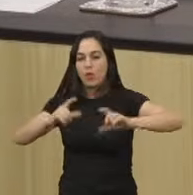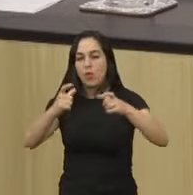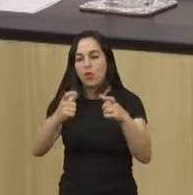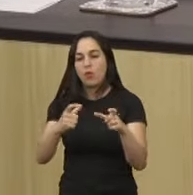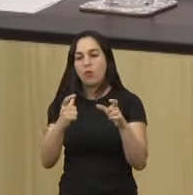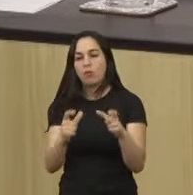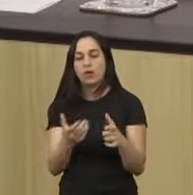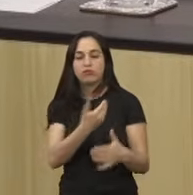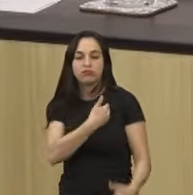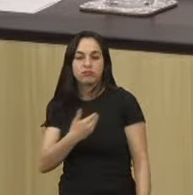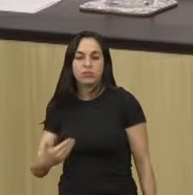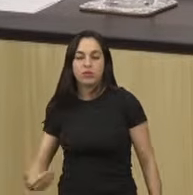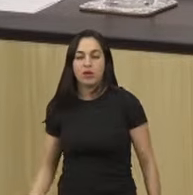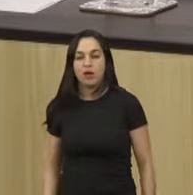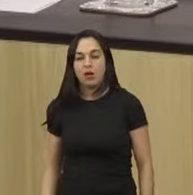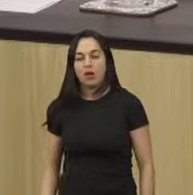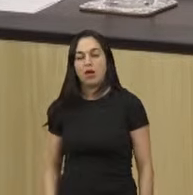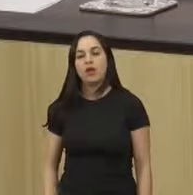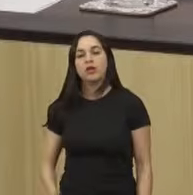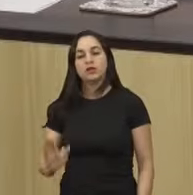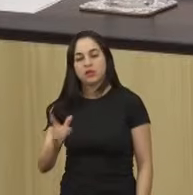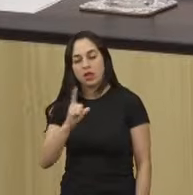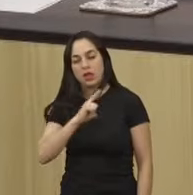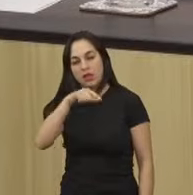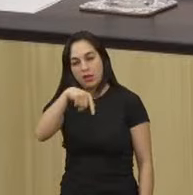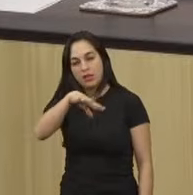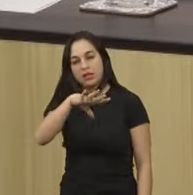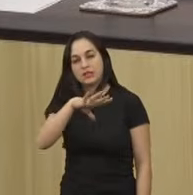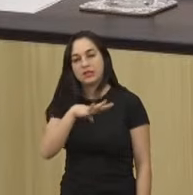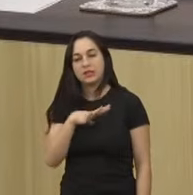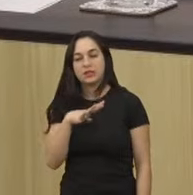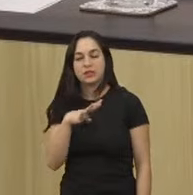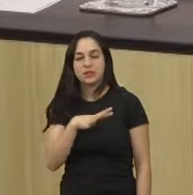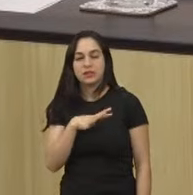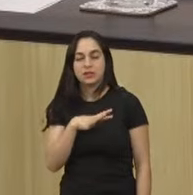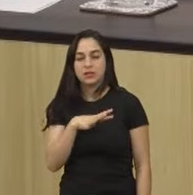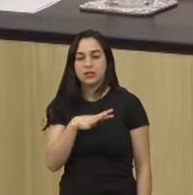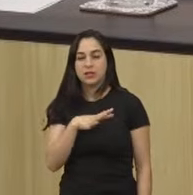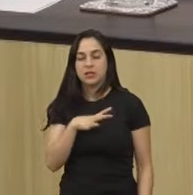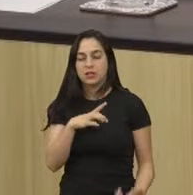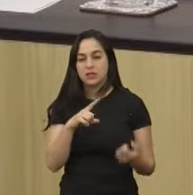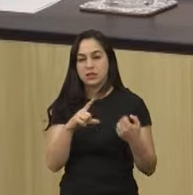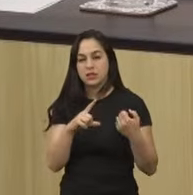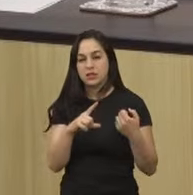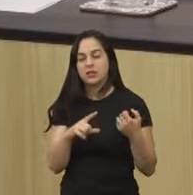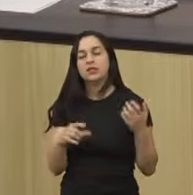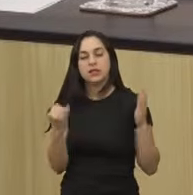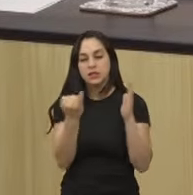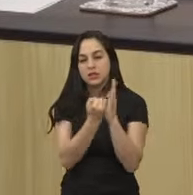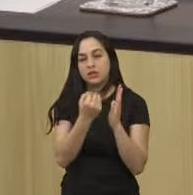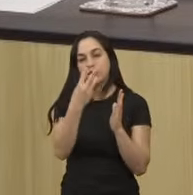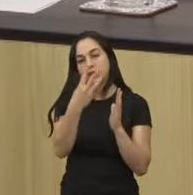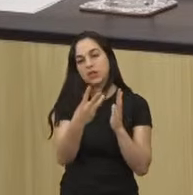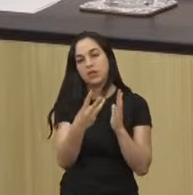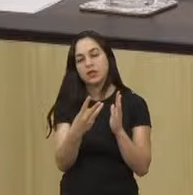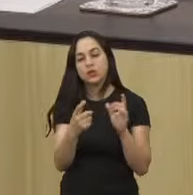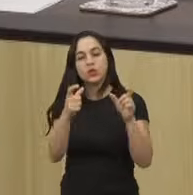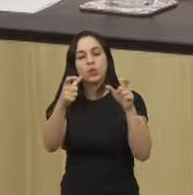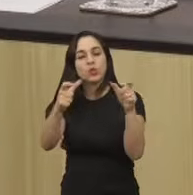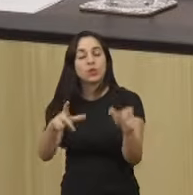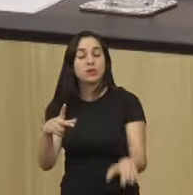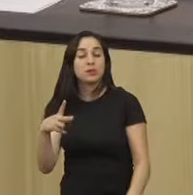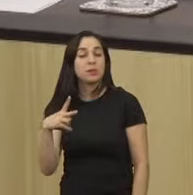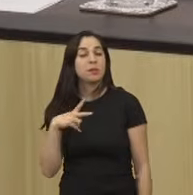e identificados, situados no município. Inciso 3. Imóveis